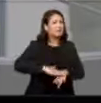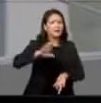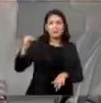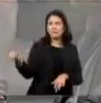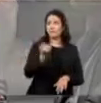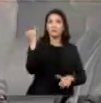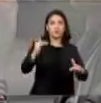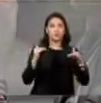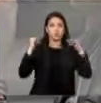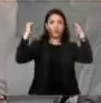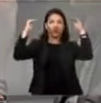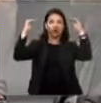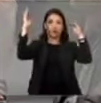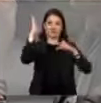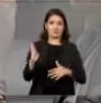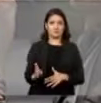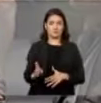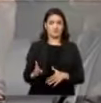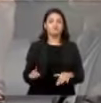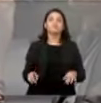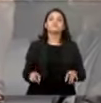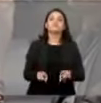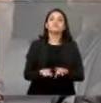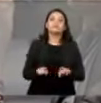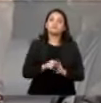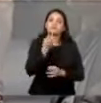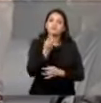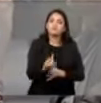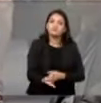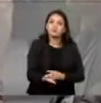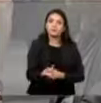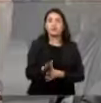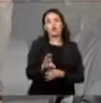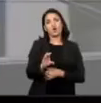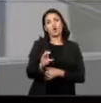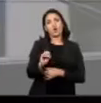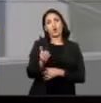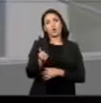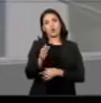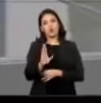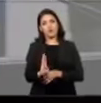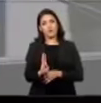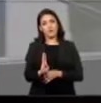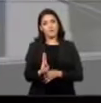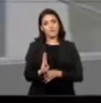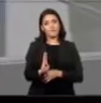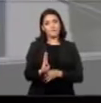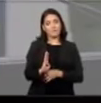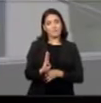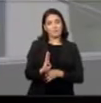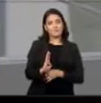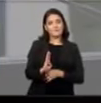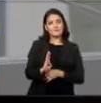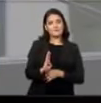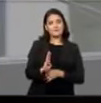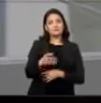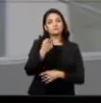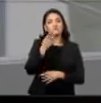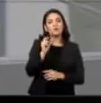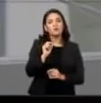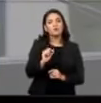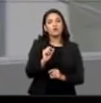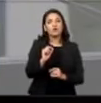história. Dizia Vossa Excelência que, para a Ordem dos Advogados do Brasil, na Carta Democrática da